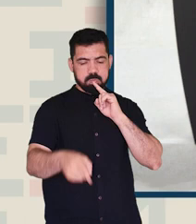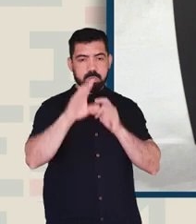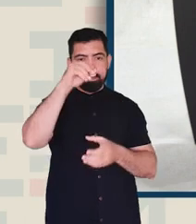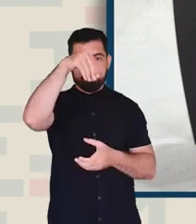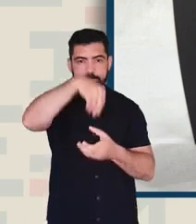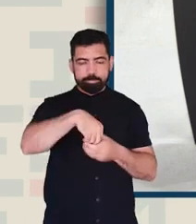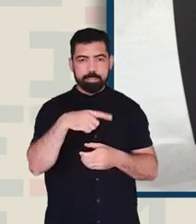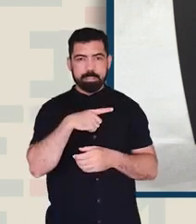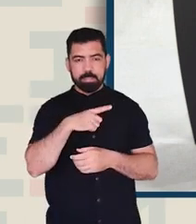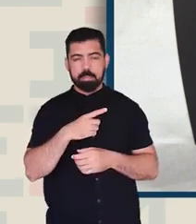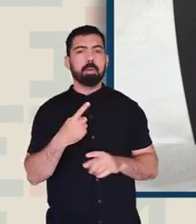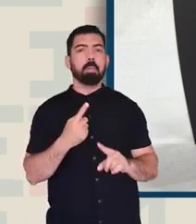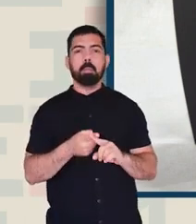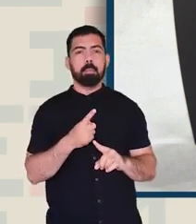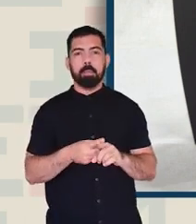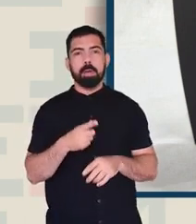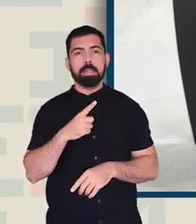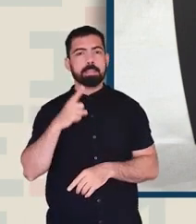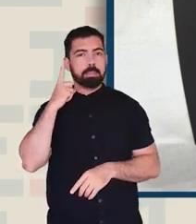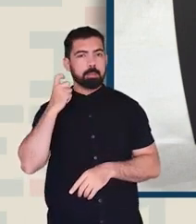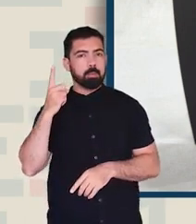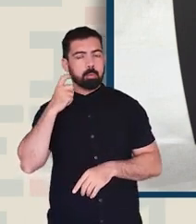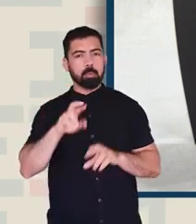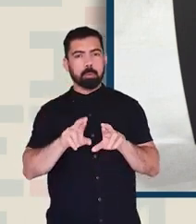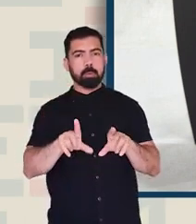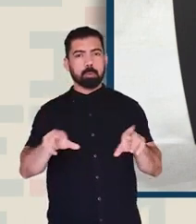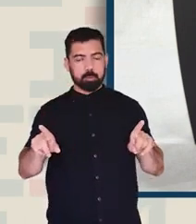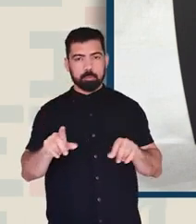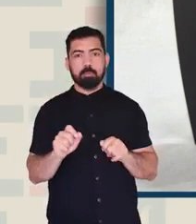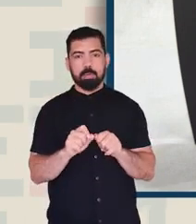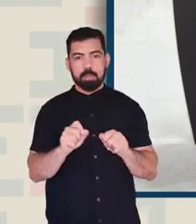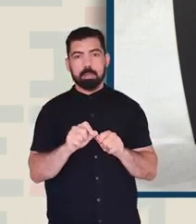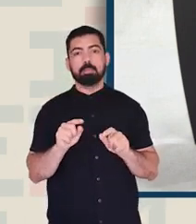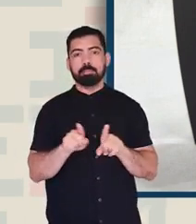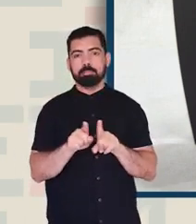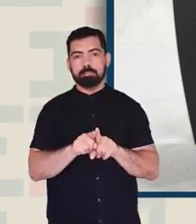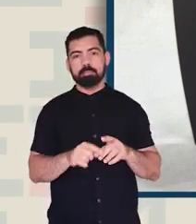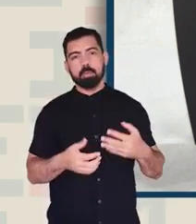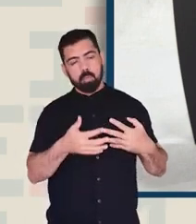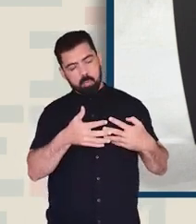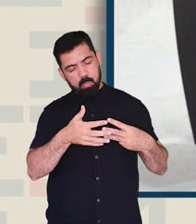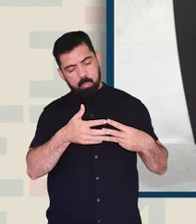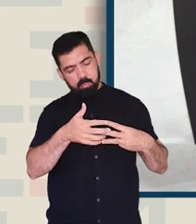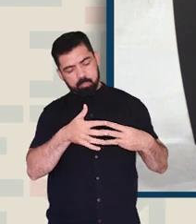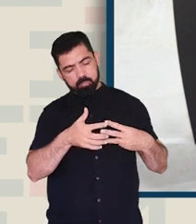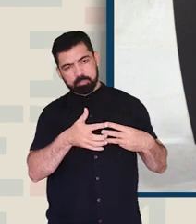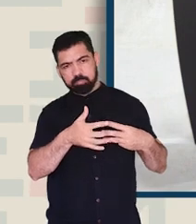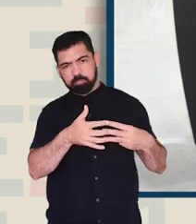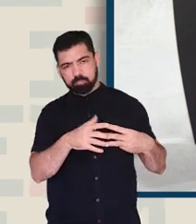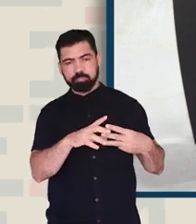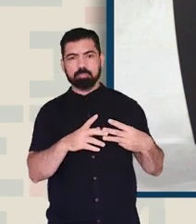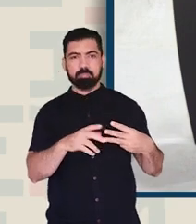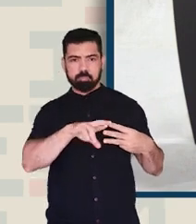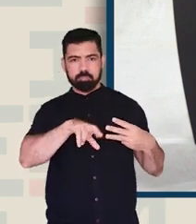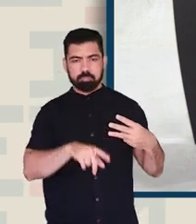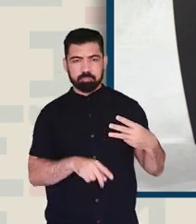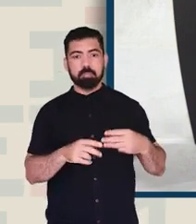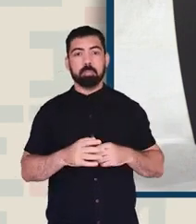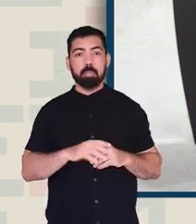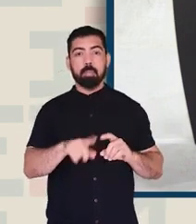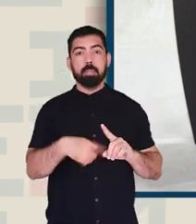desse instrumento e por que a gente consegue ter sons diferentes acionando essas chaves, acionando essas bombas, ou com a